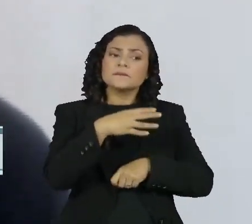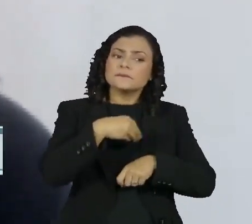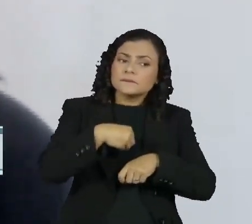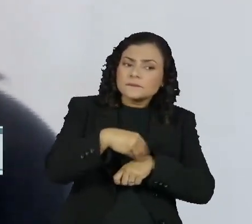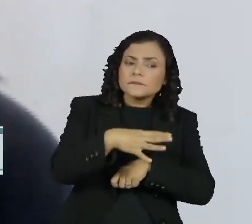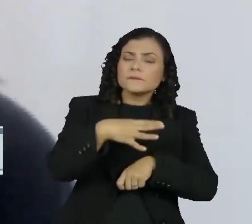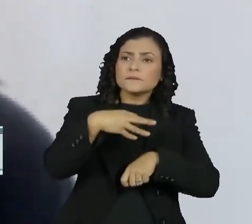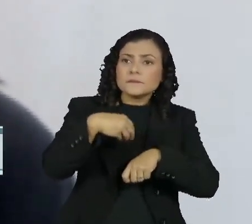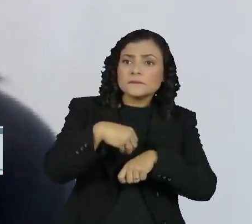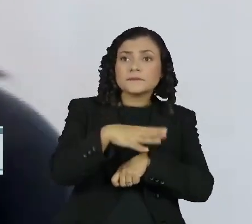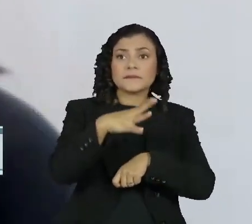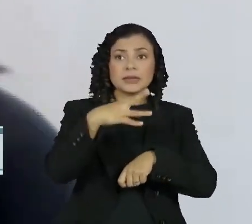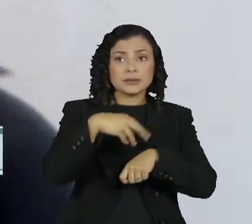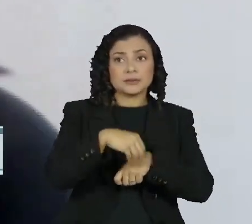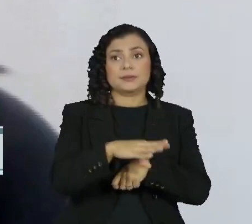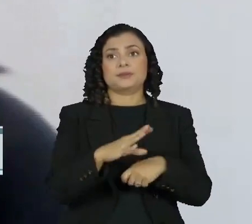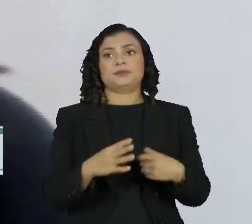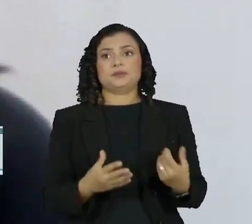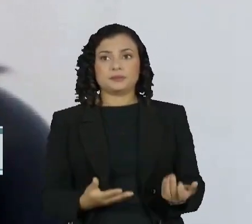né? Então,